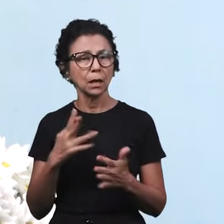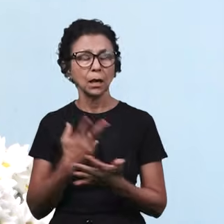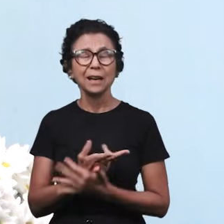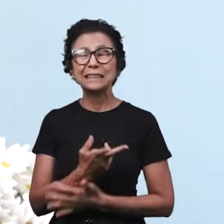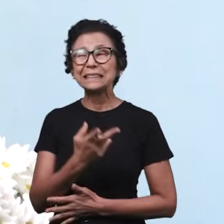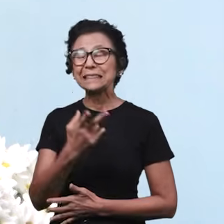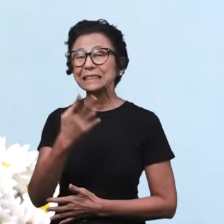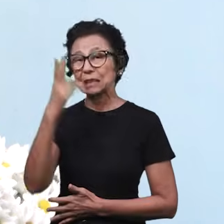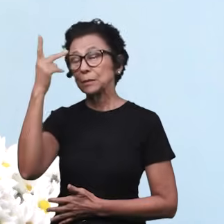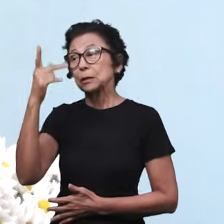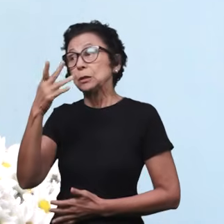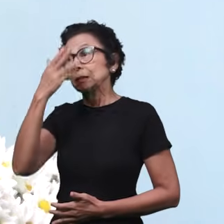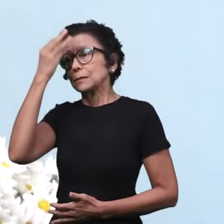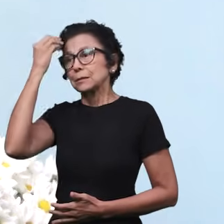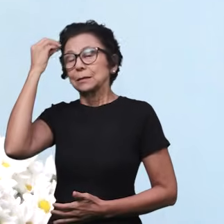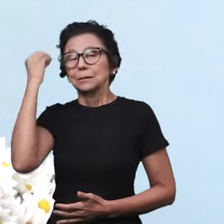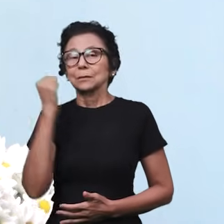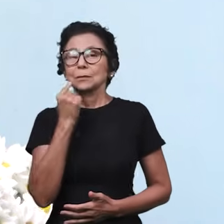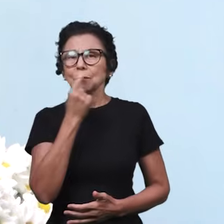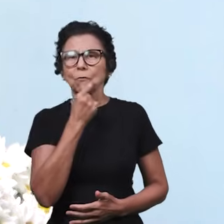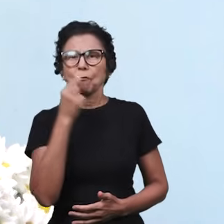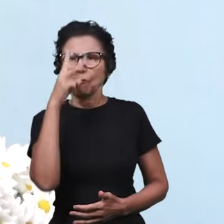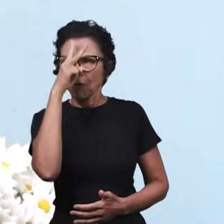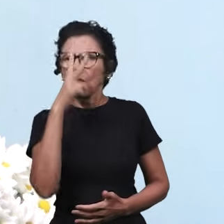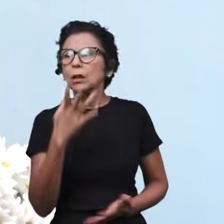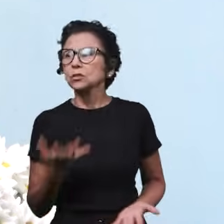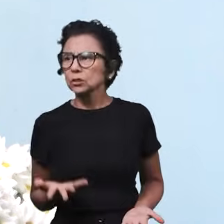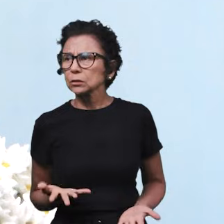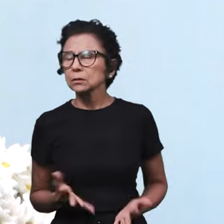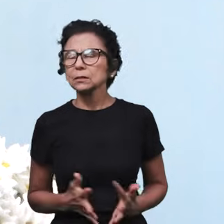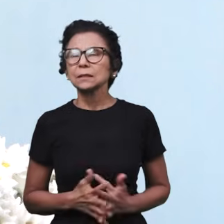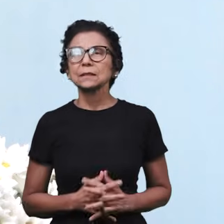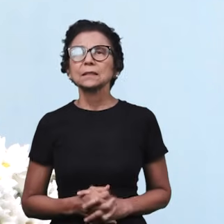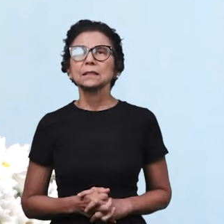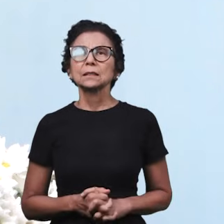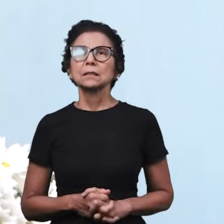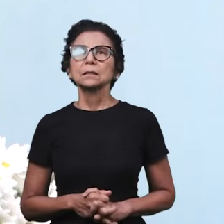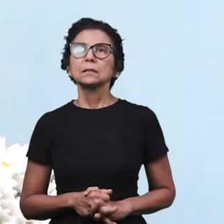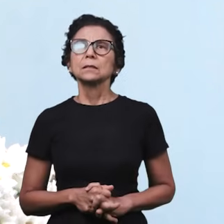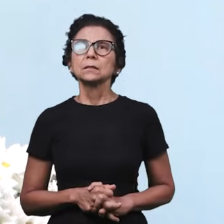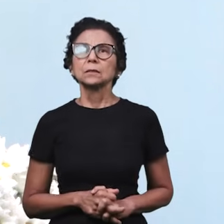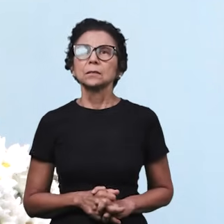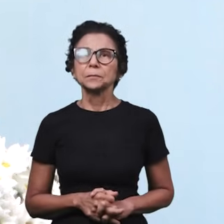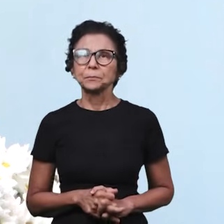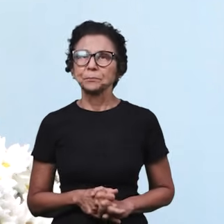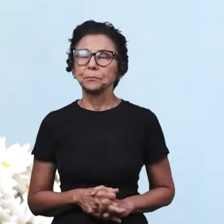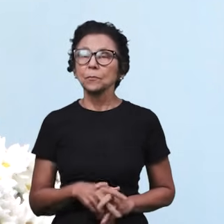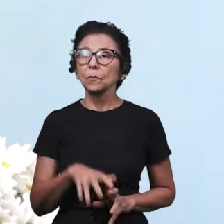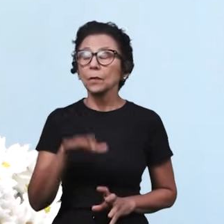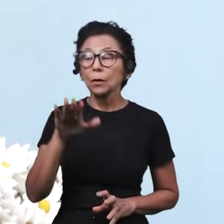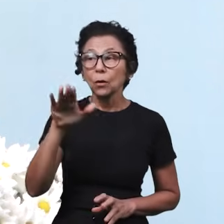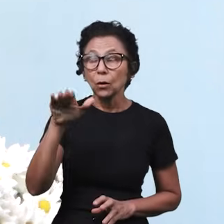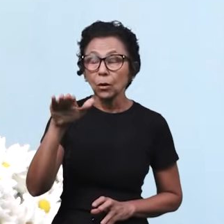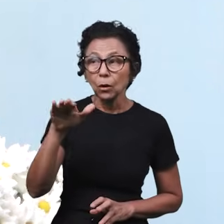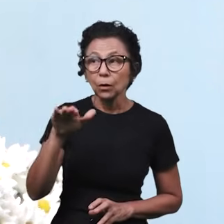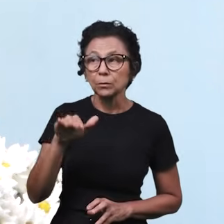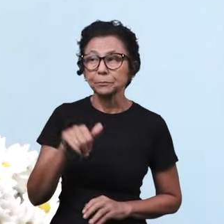esqueci. Mas aí antes que a pessoa vá na frente, a Pri me chama. Gente,